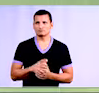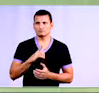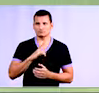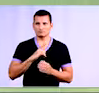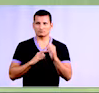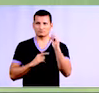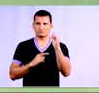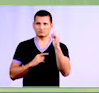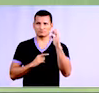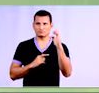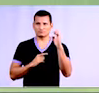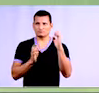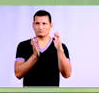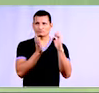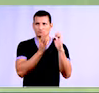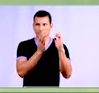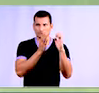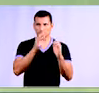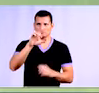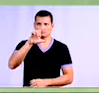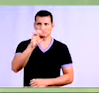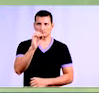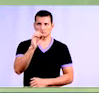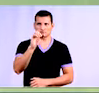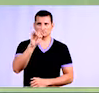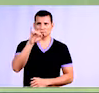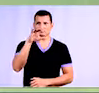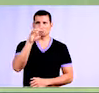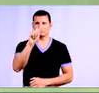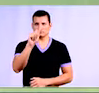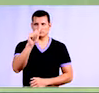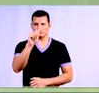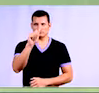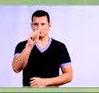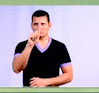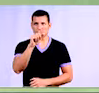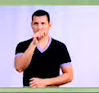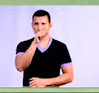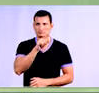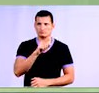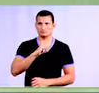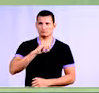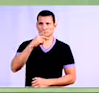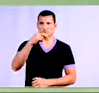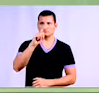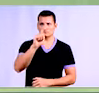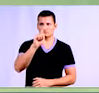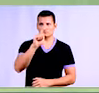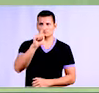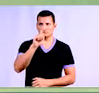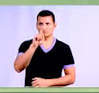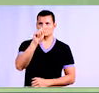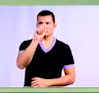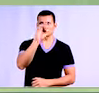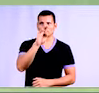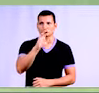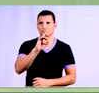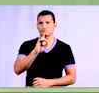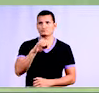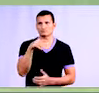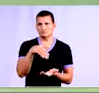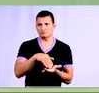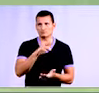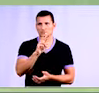esquerdo a memória lógica, certo? Onde tem as páginas. Okay? A, B, C, D, E, F, G,